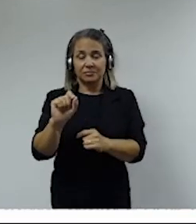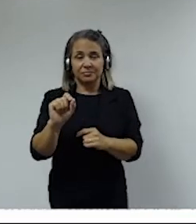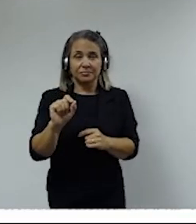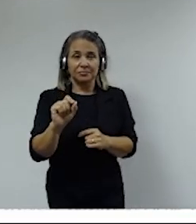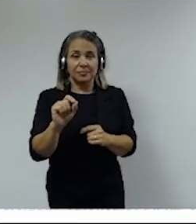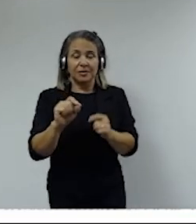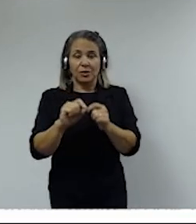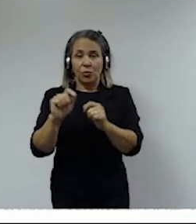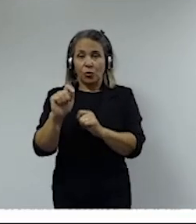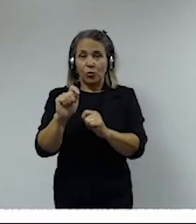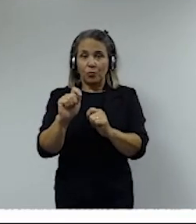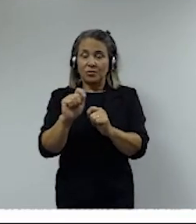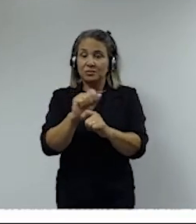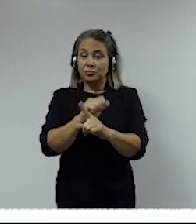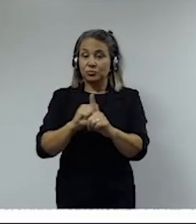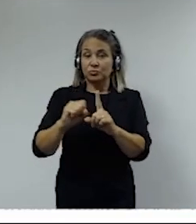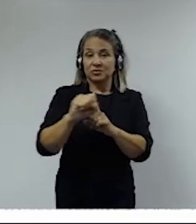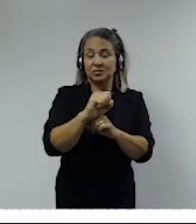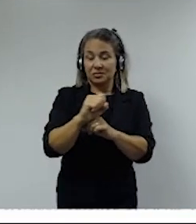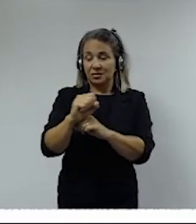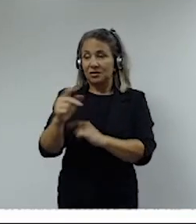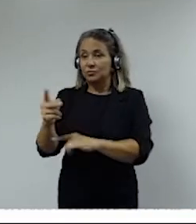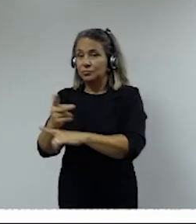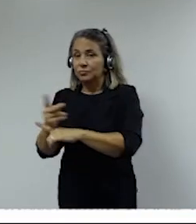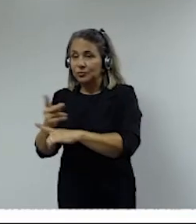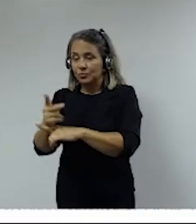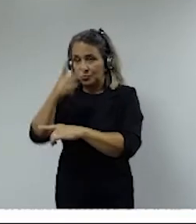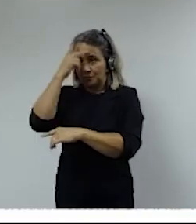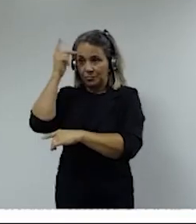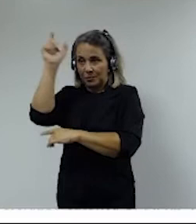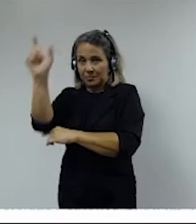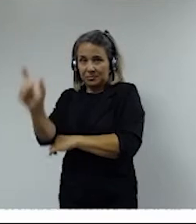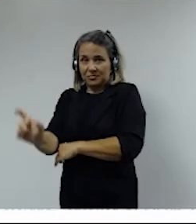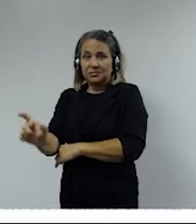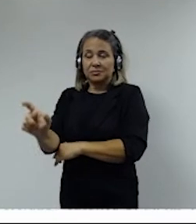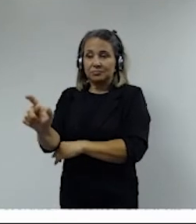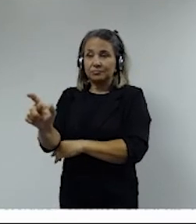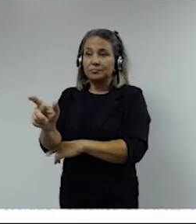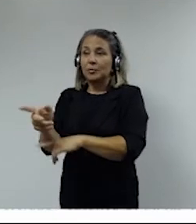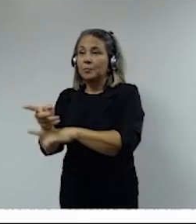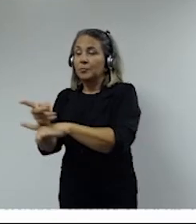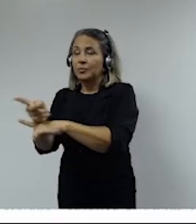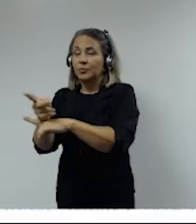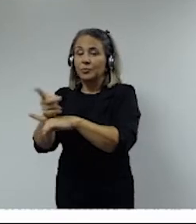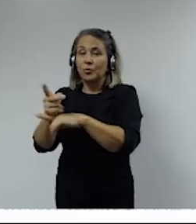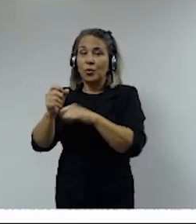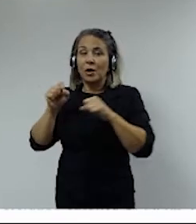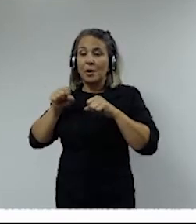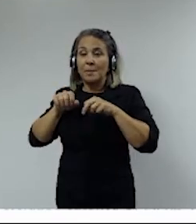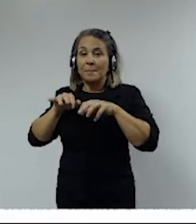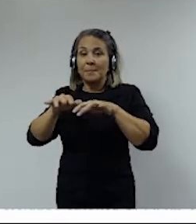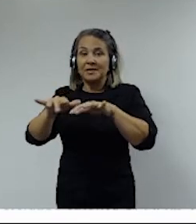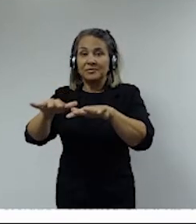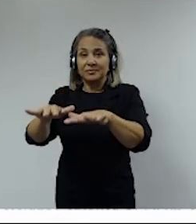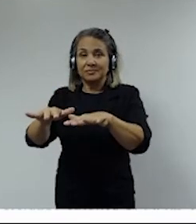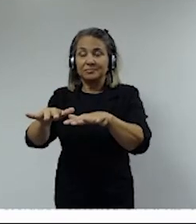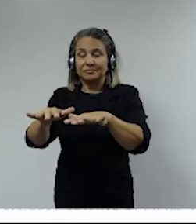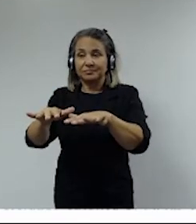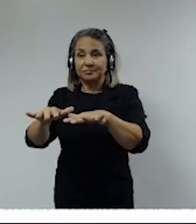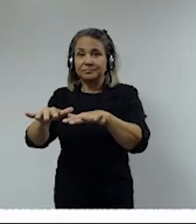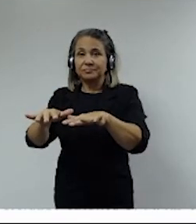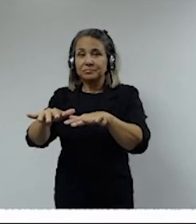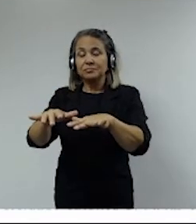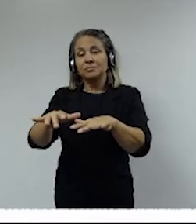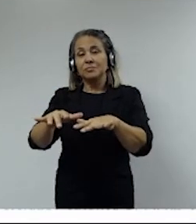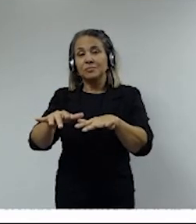uma sociedade, ela buscou, alguém, né, buscou a manifestação de um determinado